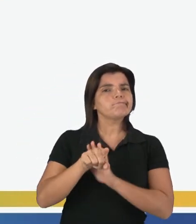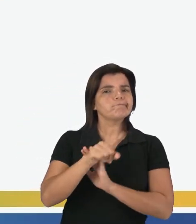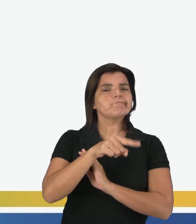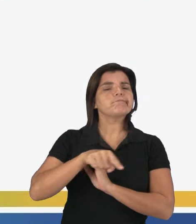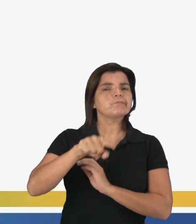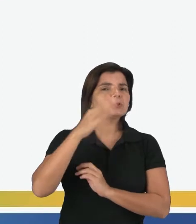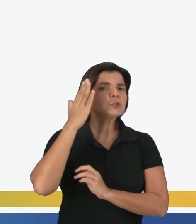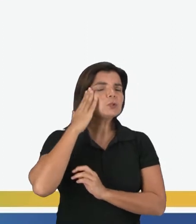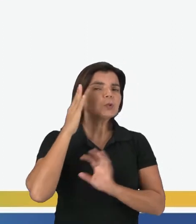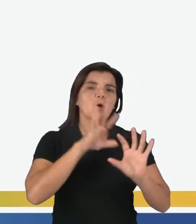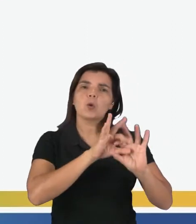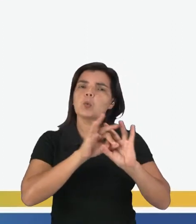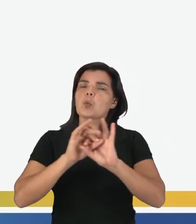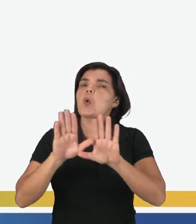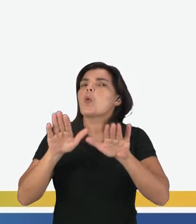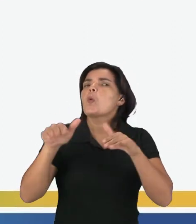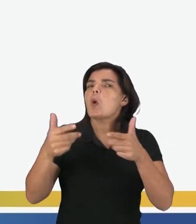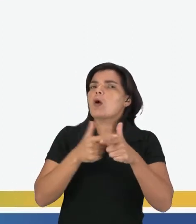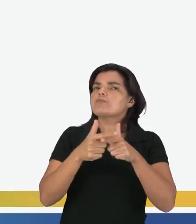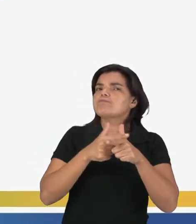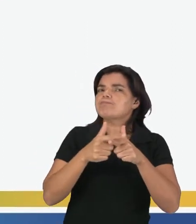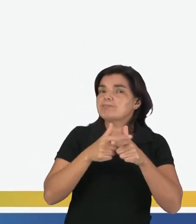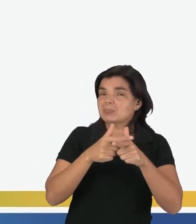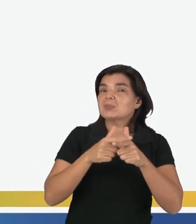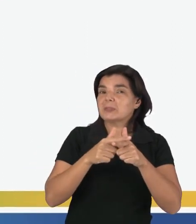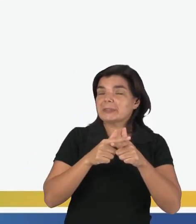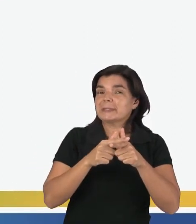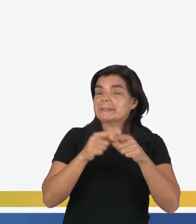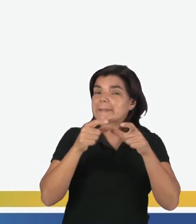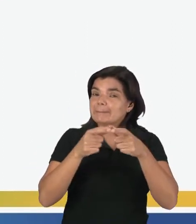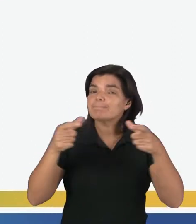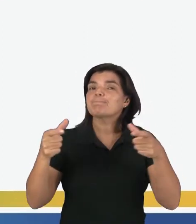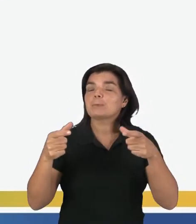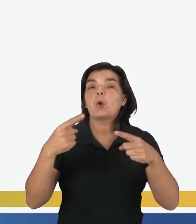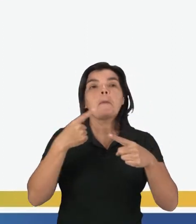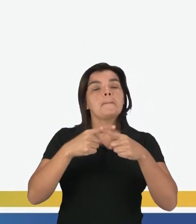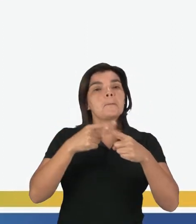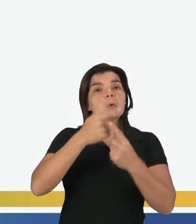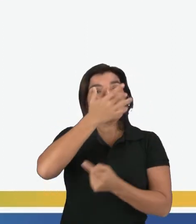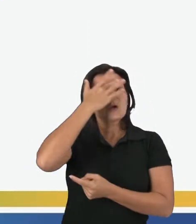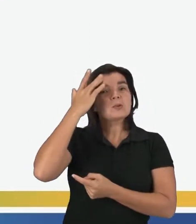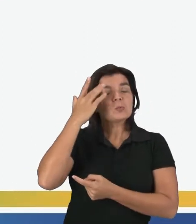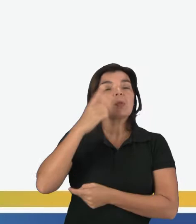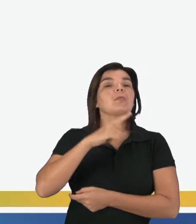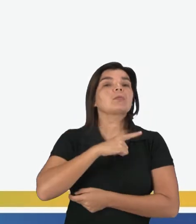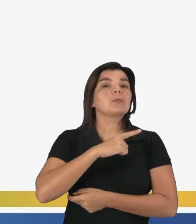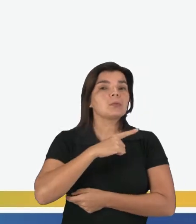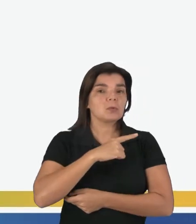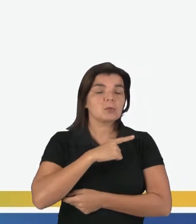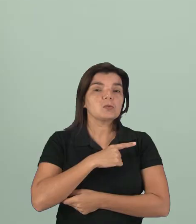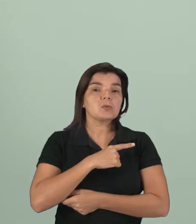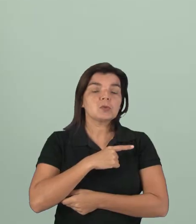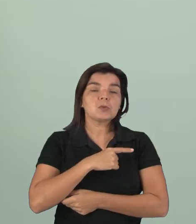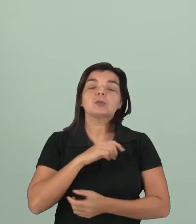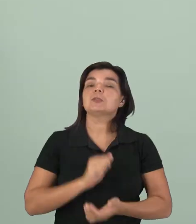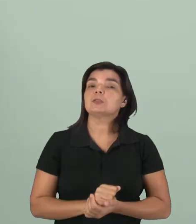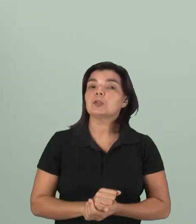para entender esse contexto, qual é a consequência desses índices grandes? Porque as pessoas têm